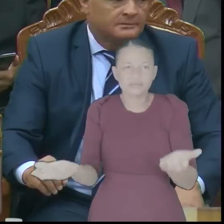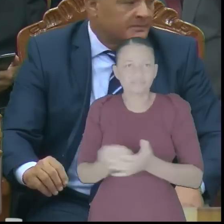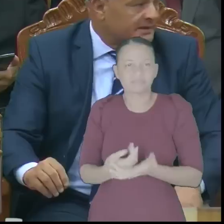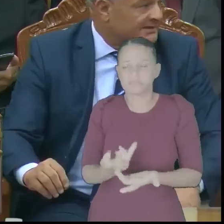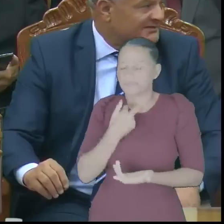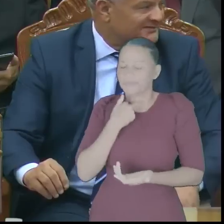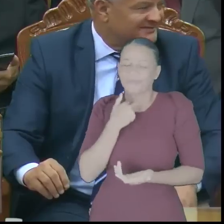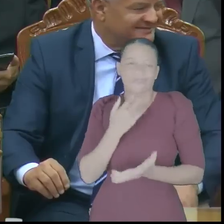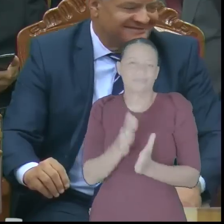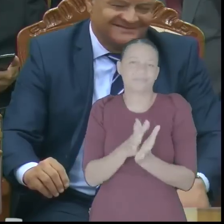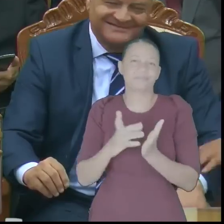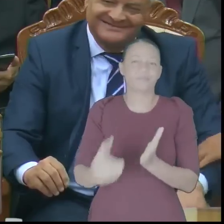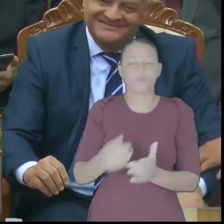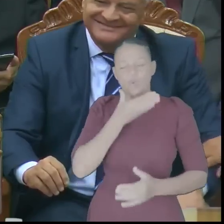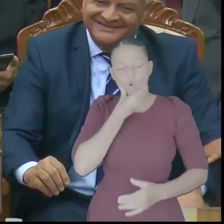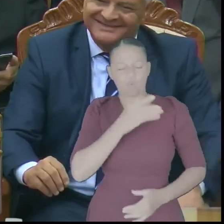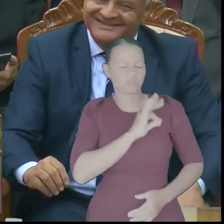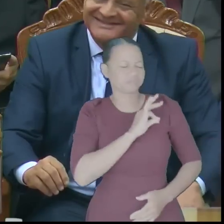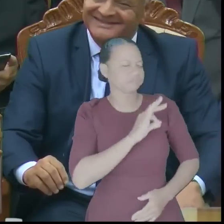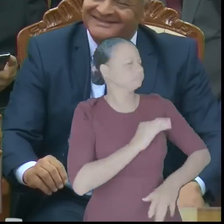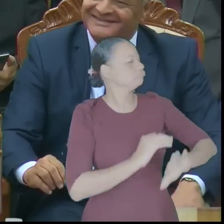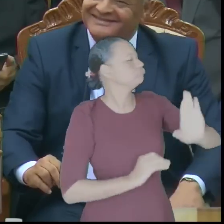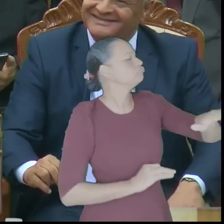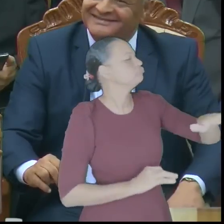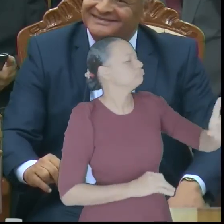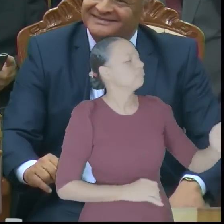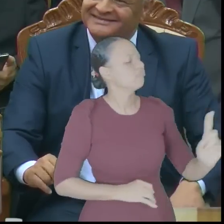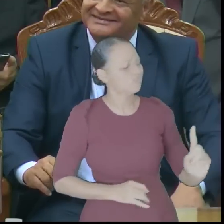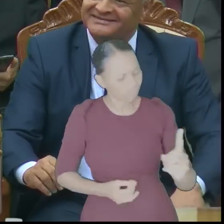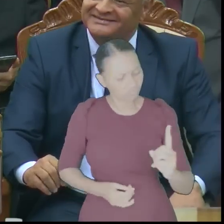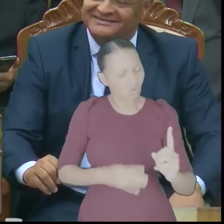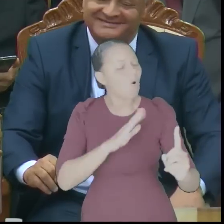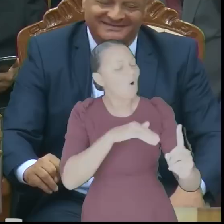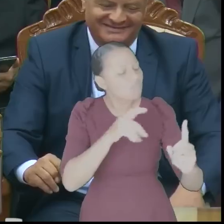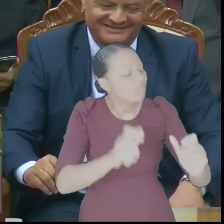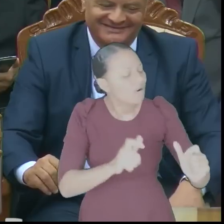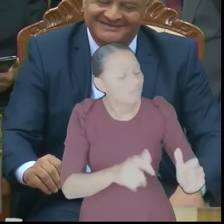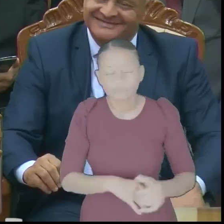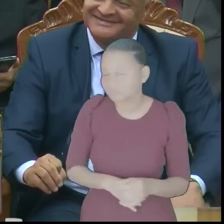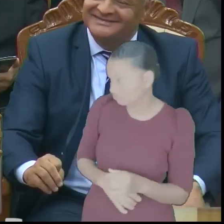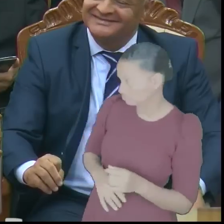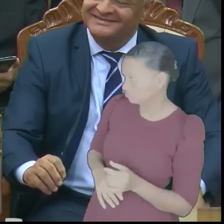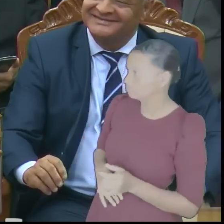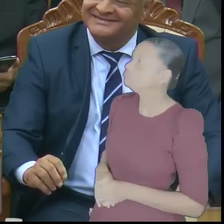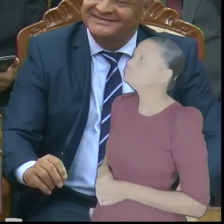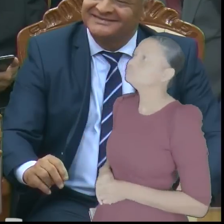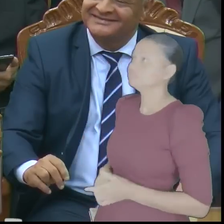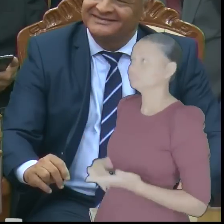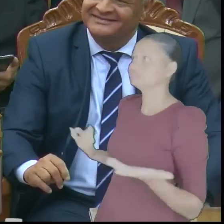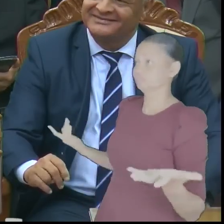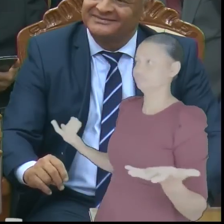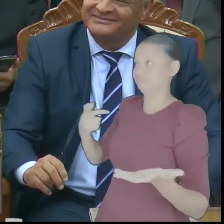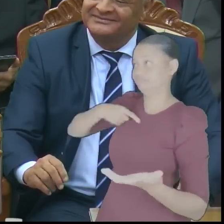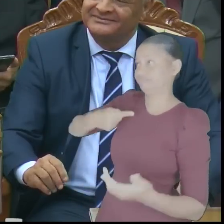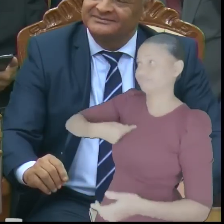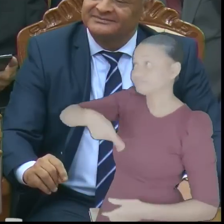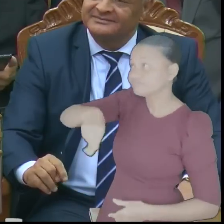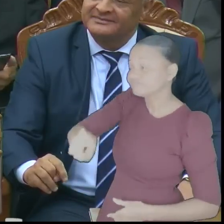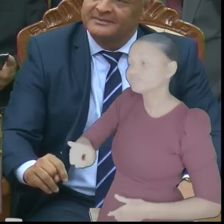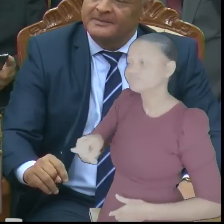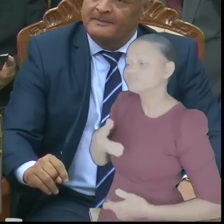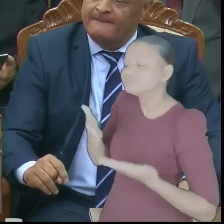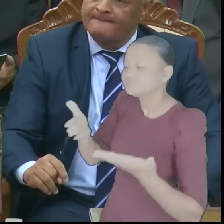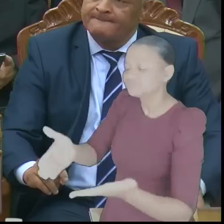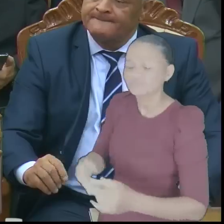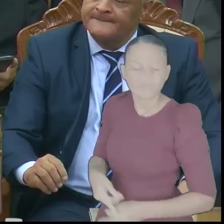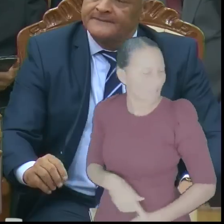Bíblia. Mas o policial parou ela no meio do caminho e disse: menina, para onde que tu vai? E ela disse: eu estou indo aqui na frente. Ele disse: